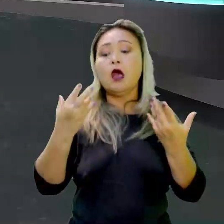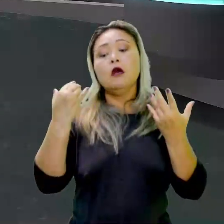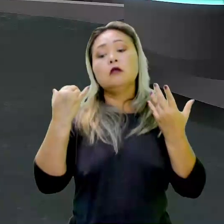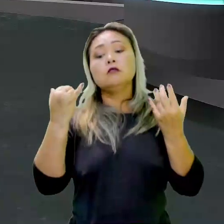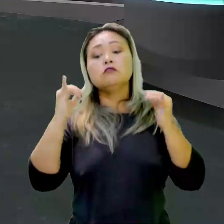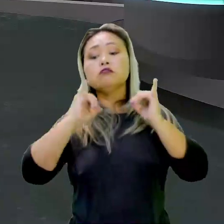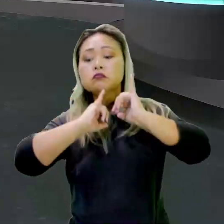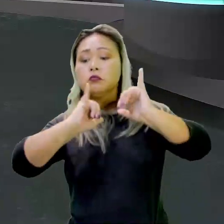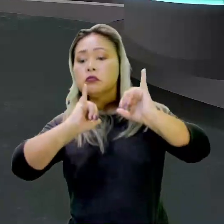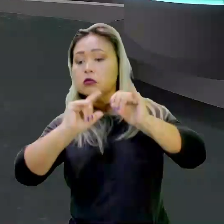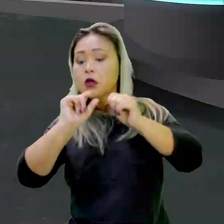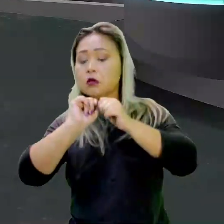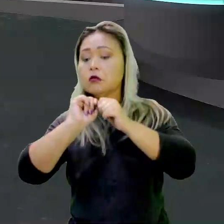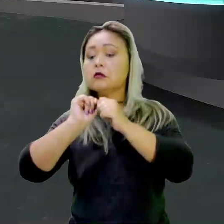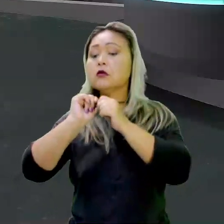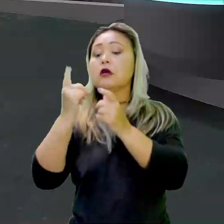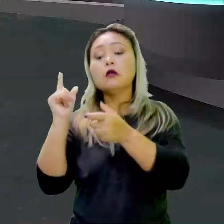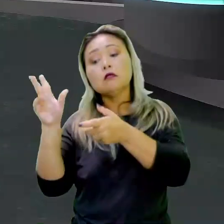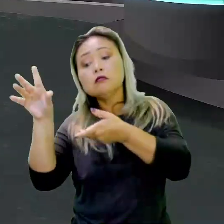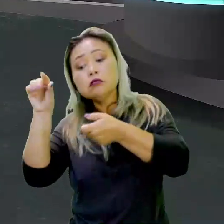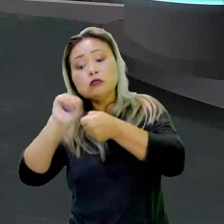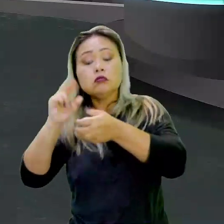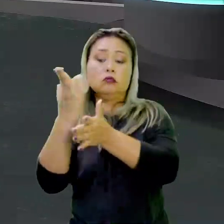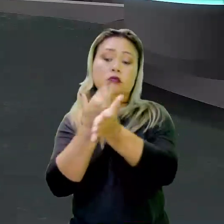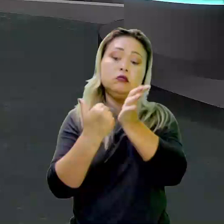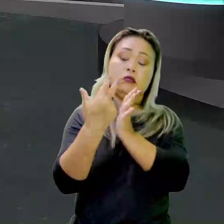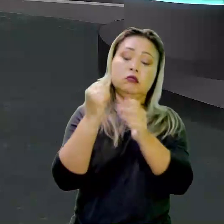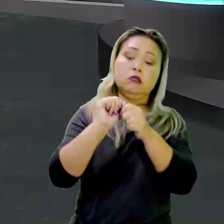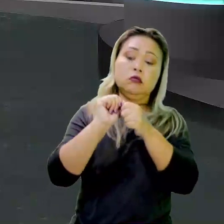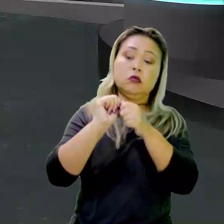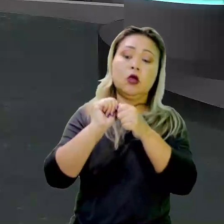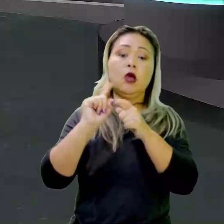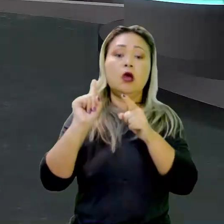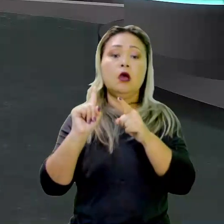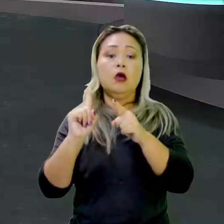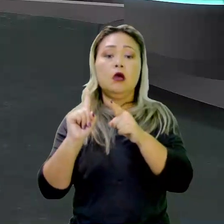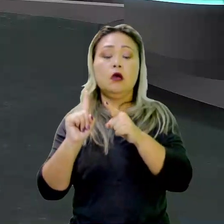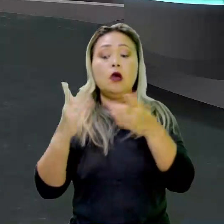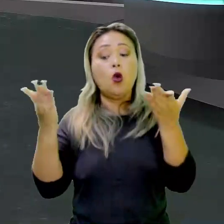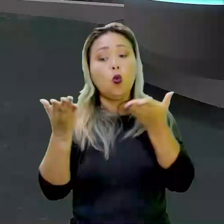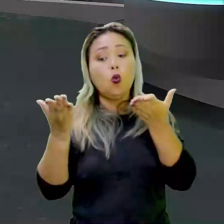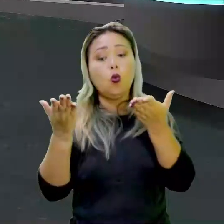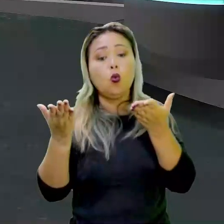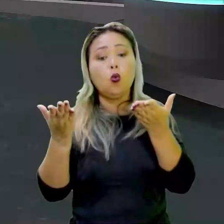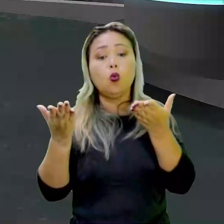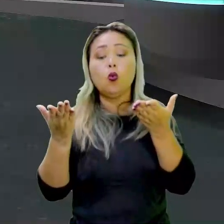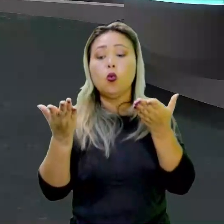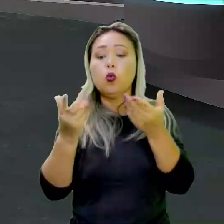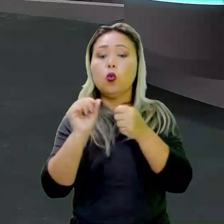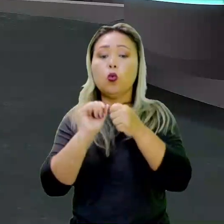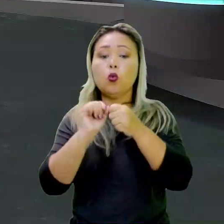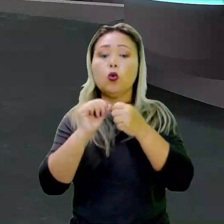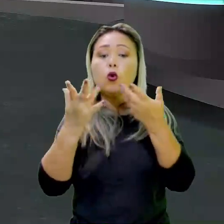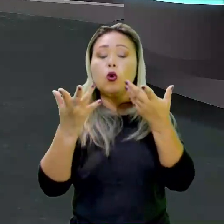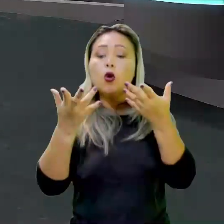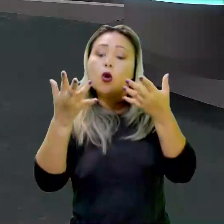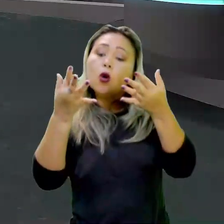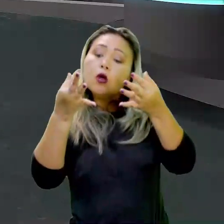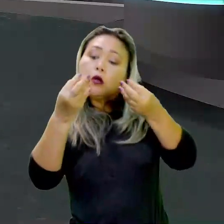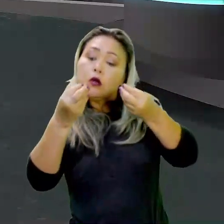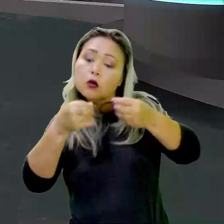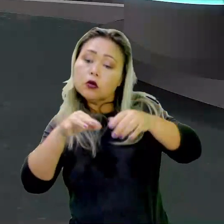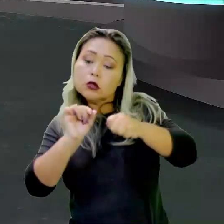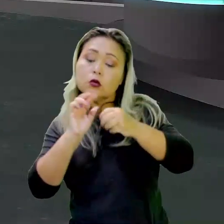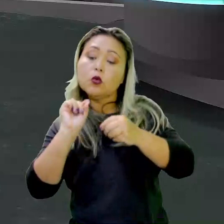expressar de alguma forma, iam através do desenho. Hoje há a desconstrução do que é arte. Então,